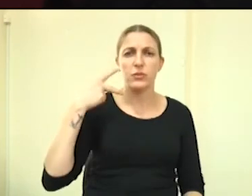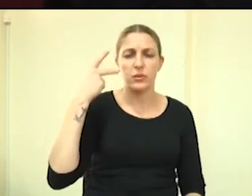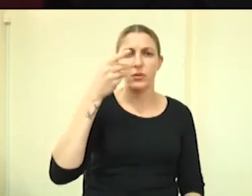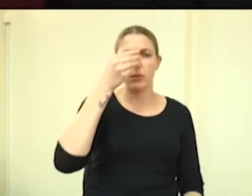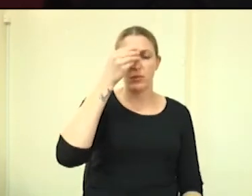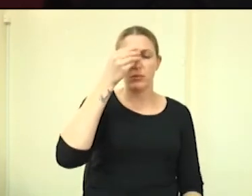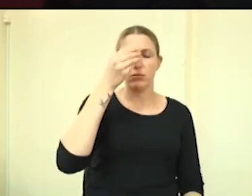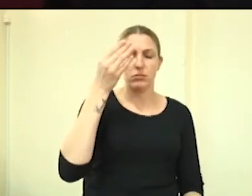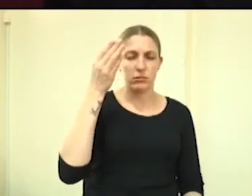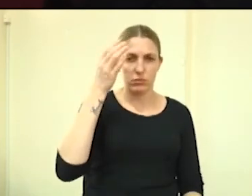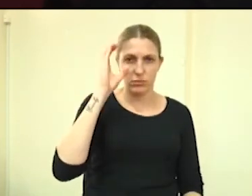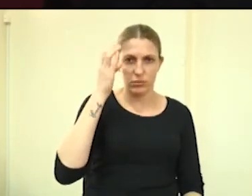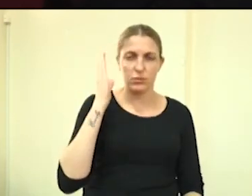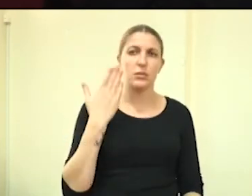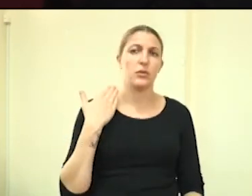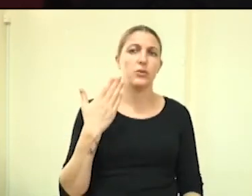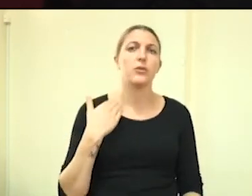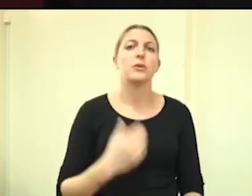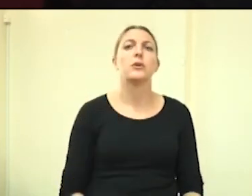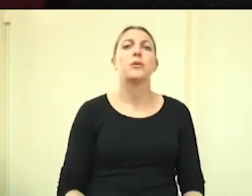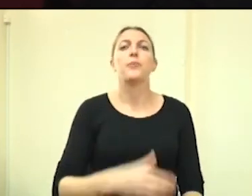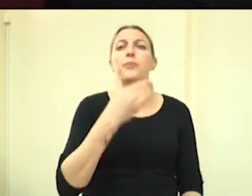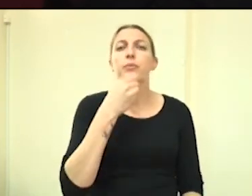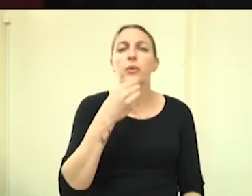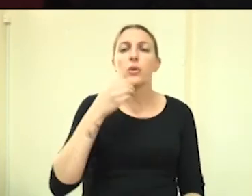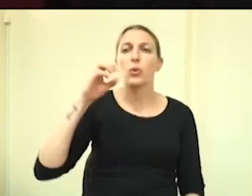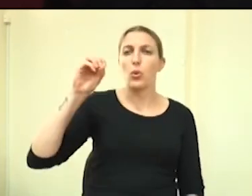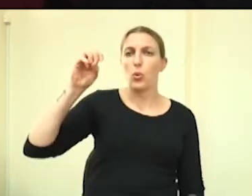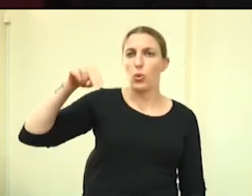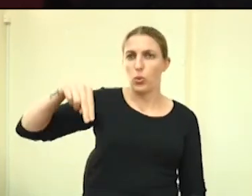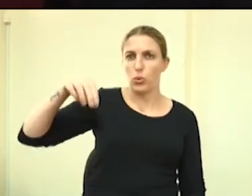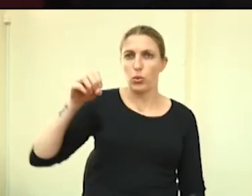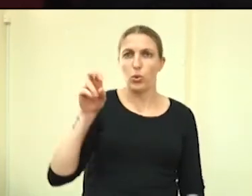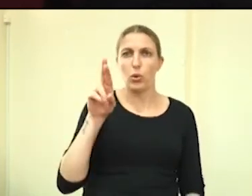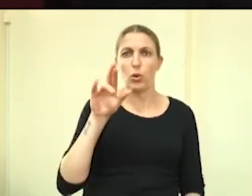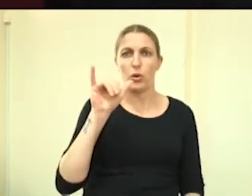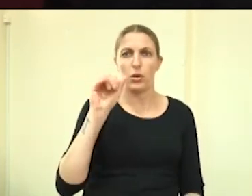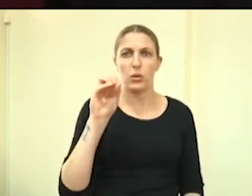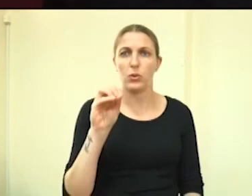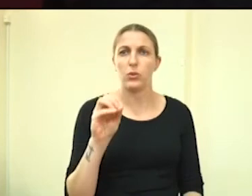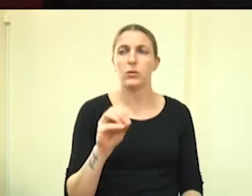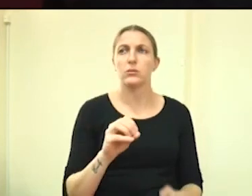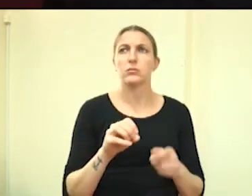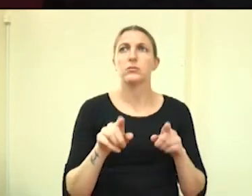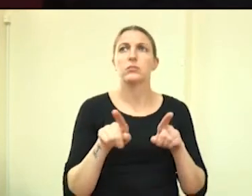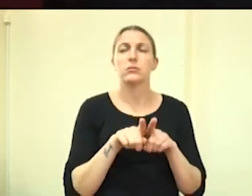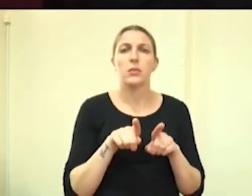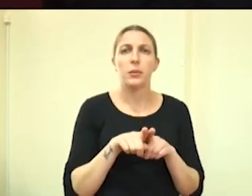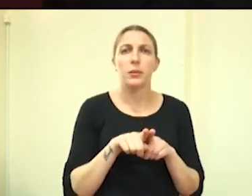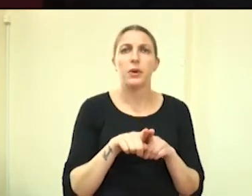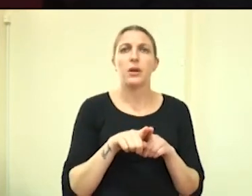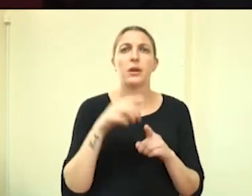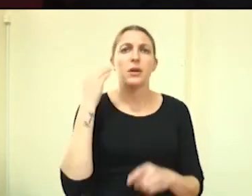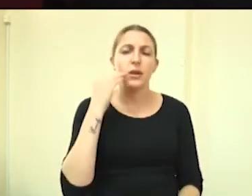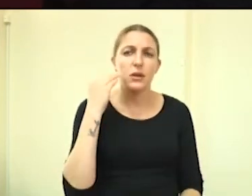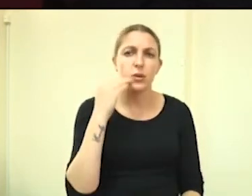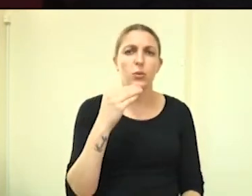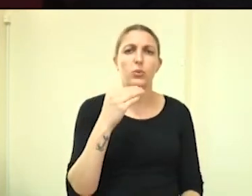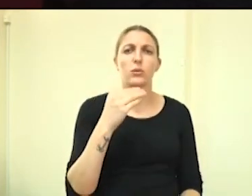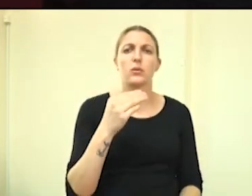senhor Honório Mariga, a pedido do vereador Lucas Roberto Farina, já vejo aqui que o Wilg pede para subscrever, do senhor Honório,